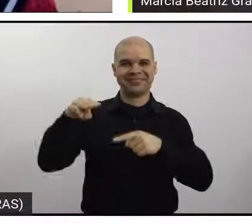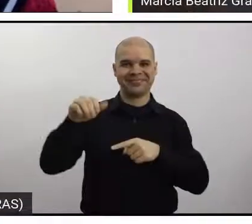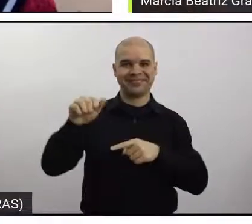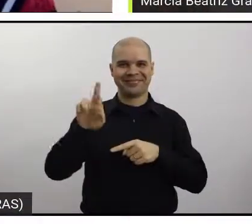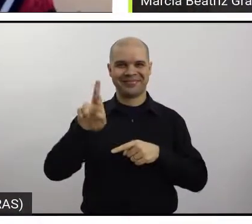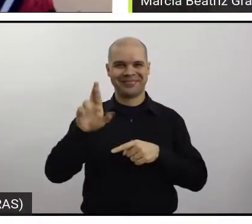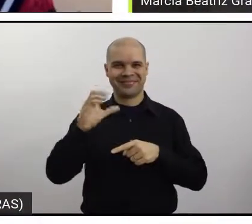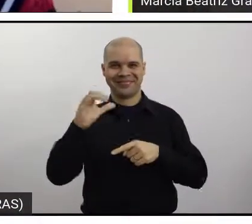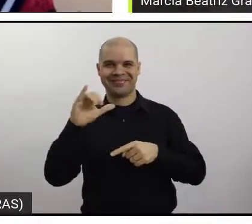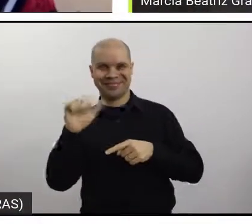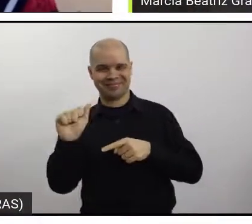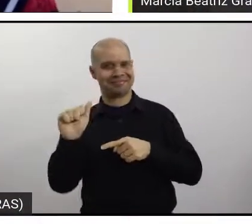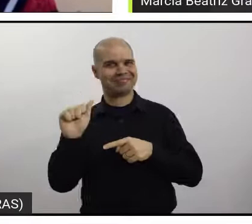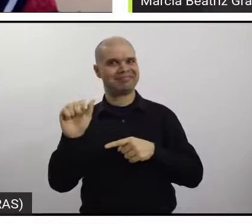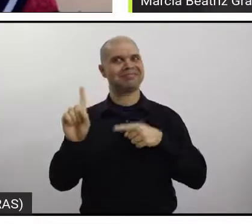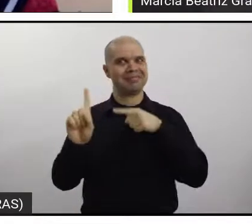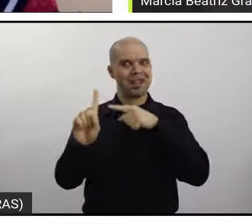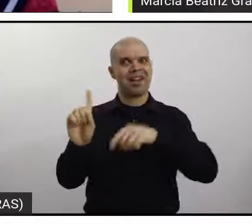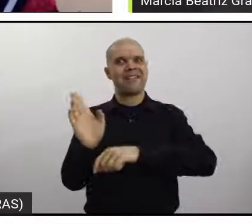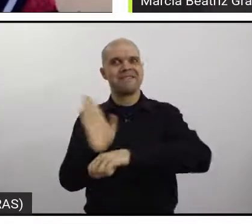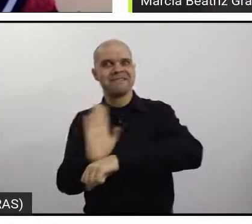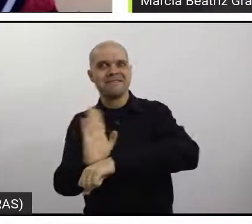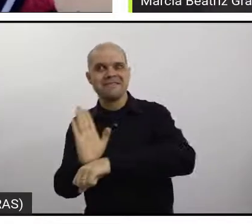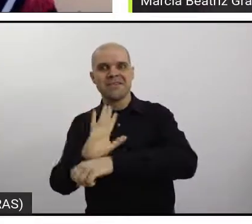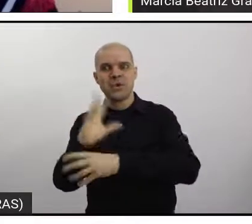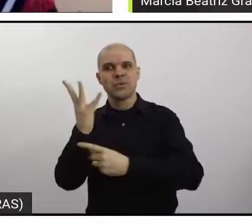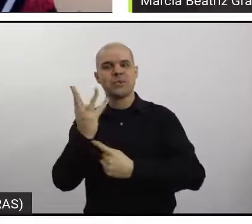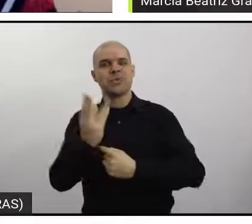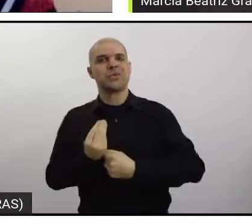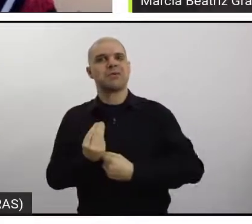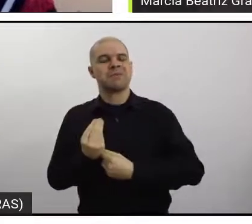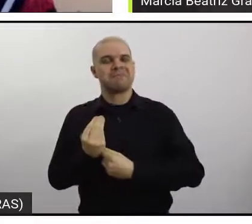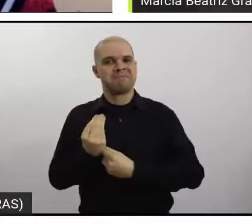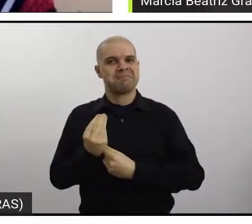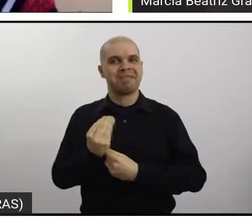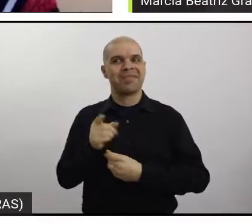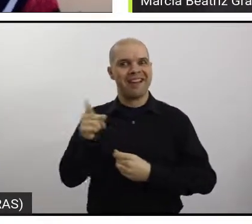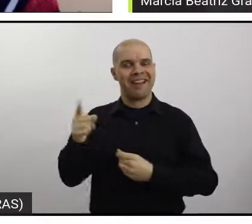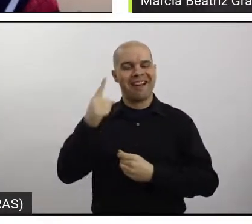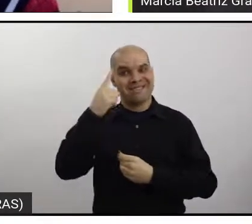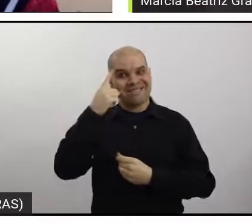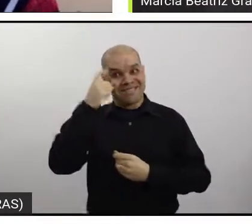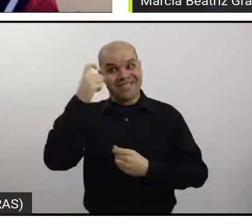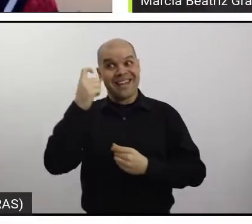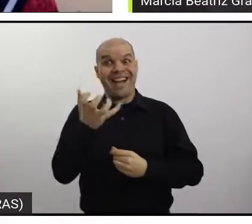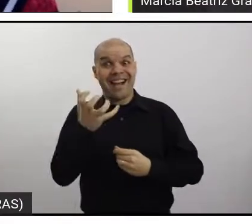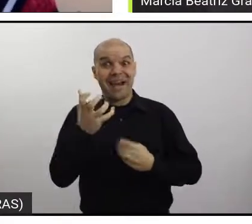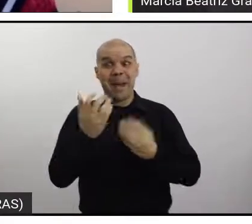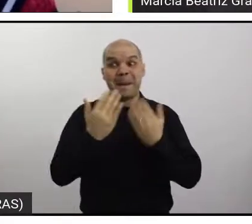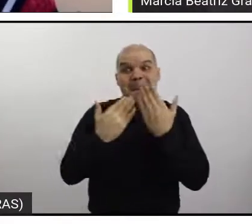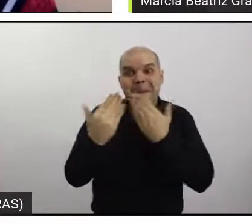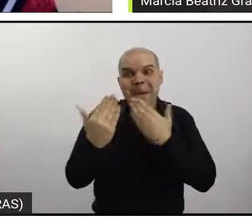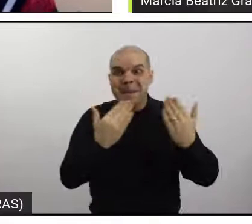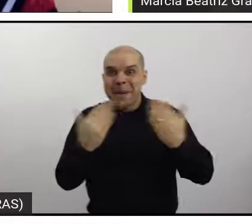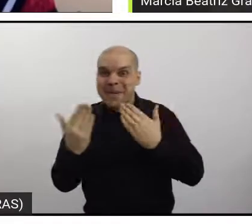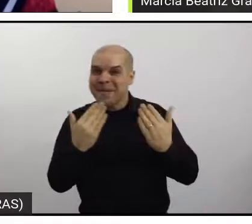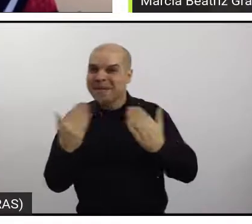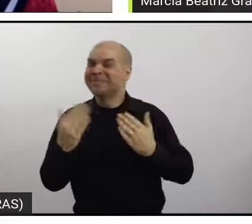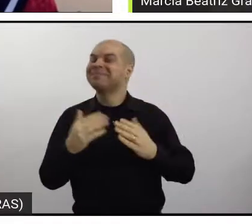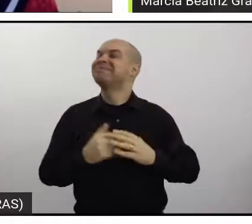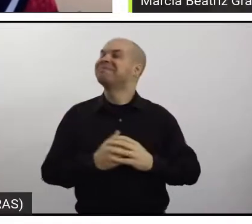ela que é a videoartista idealizadora desse projeto Vídeo Arte Papo, e que vai nos contar um pouquinho